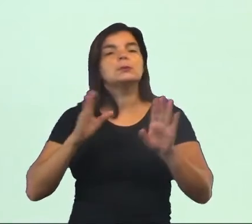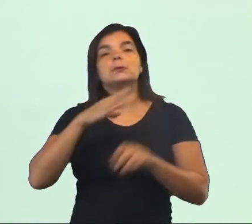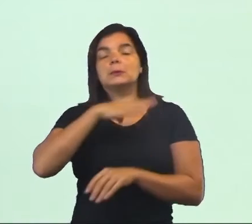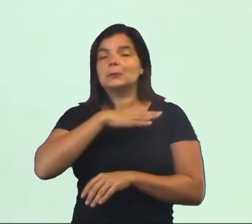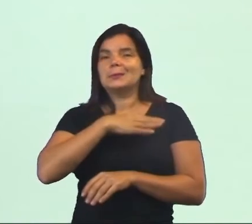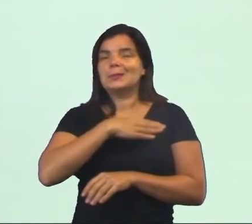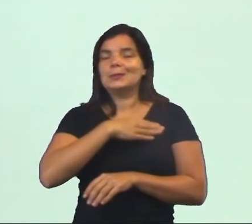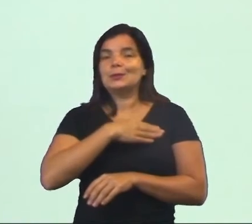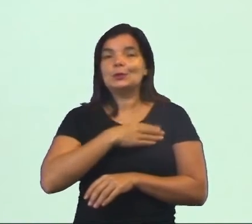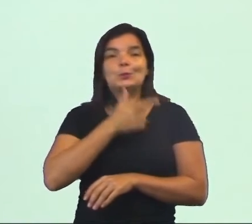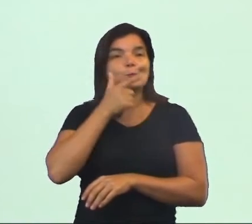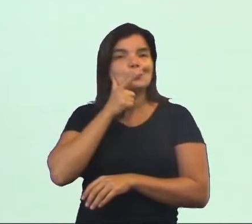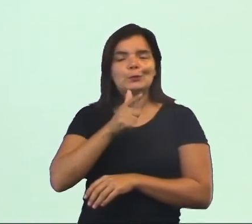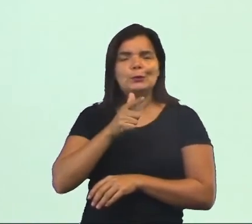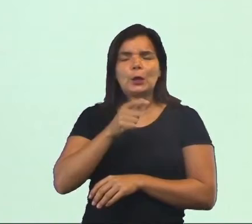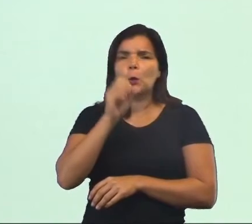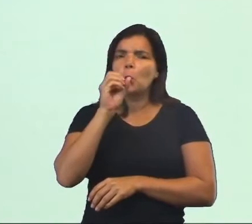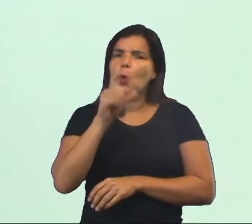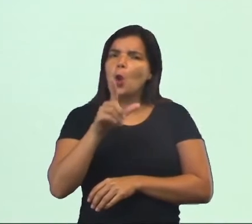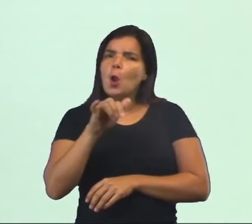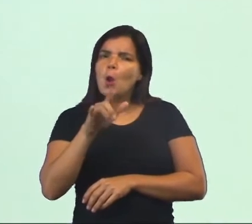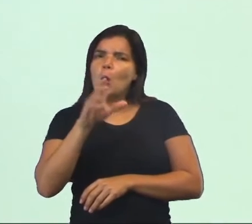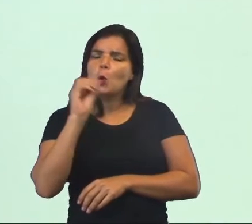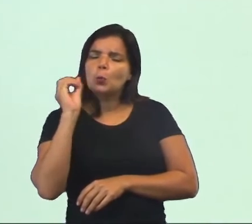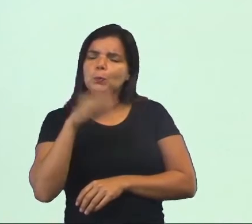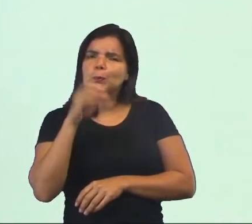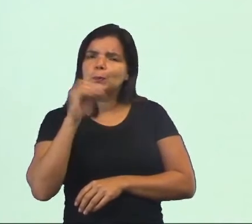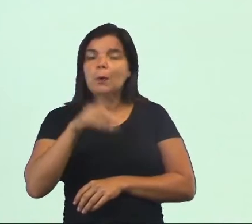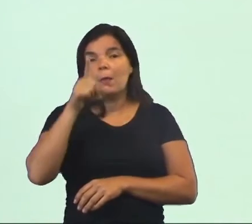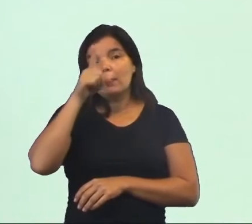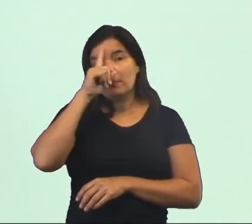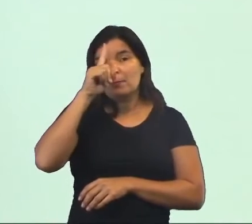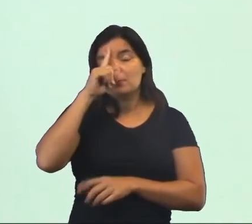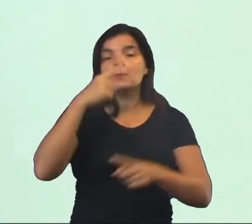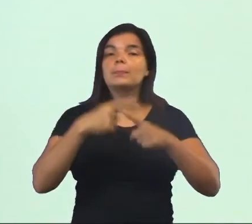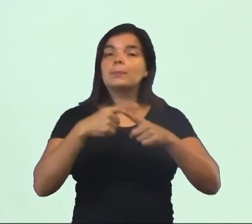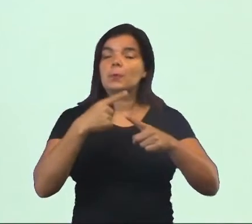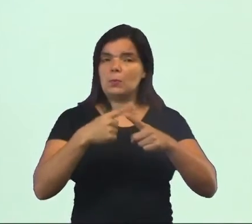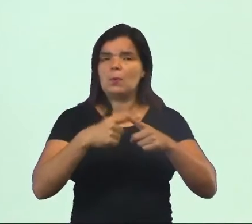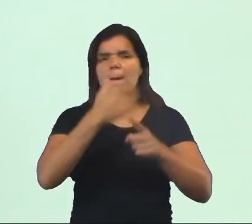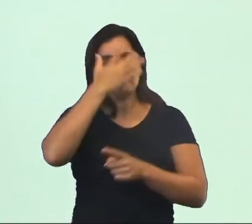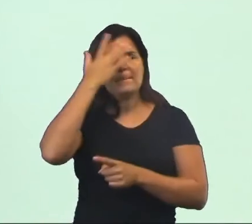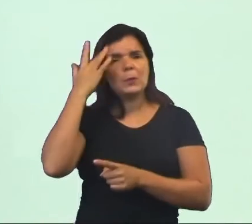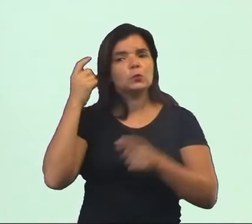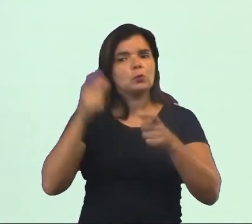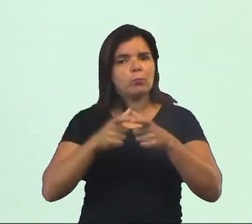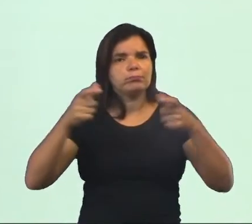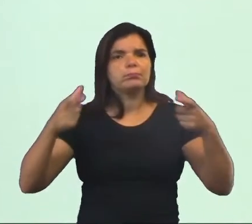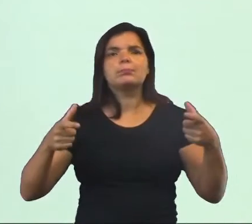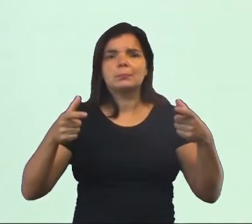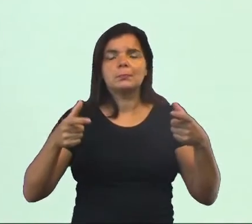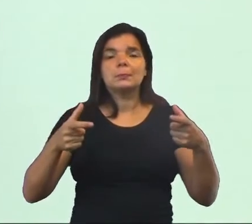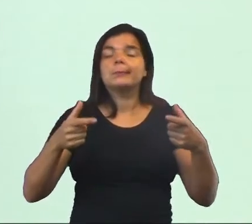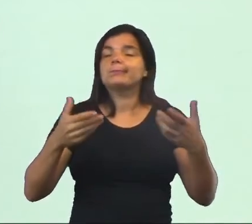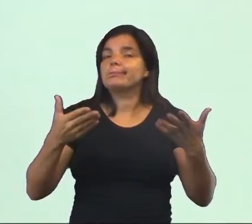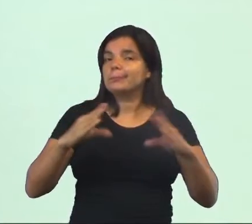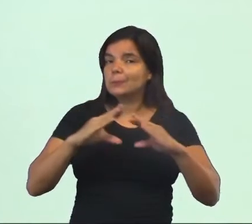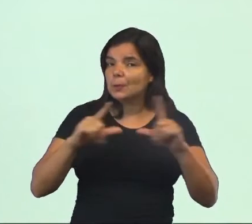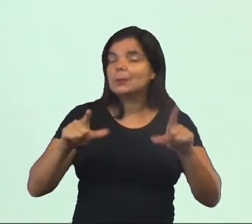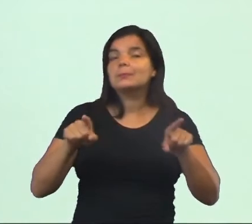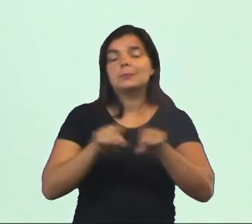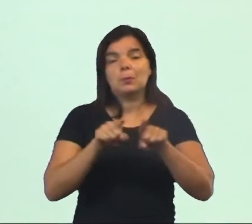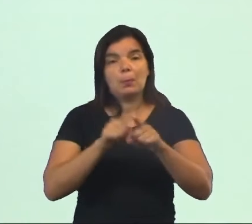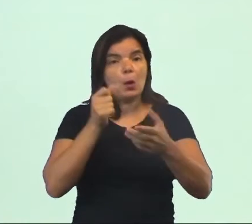não comporta a quantidade de lixo que é produzida diariamente, porque o fluxo de pessoas aumentou. Consequentemente, o